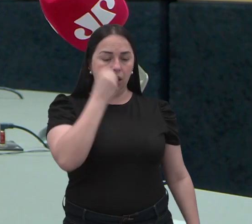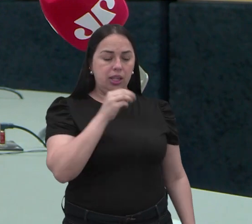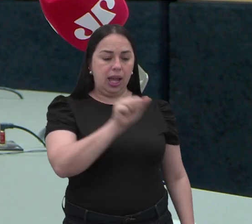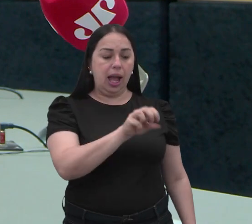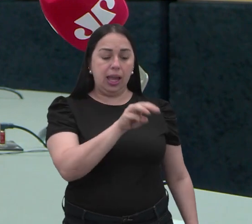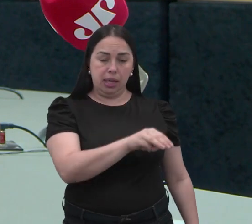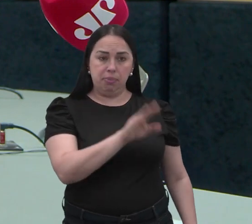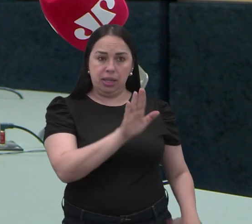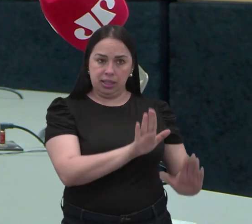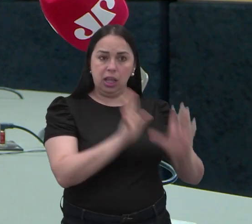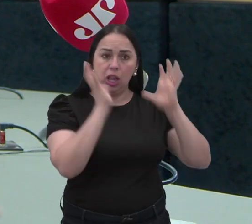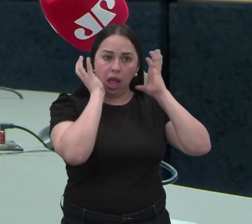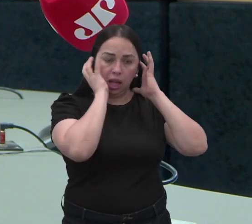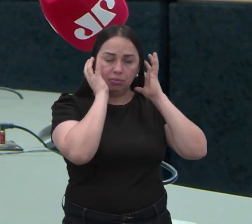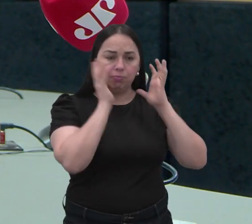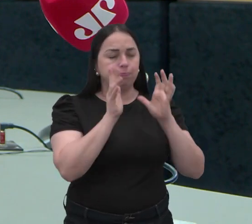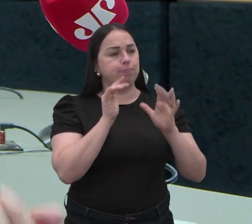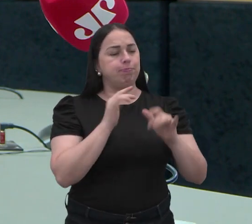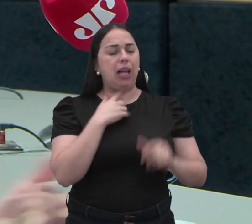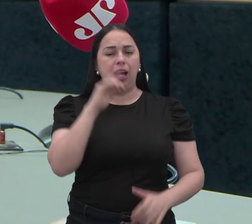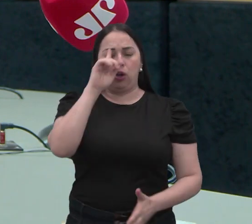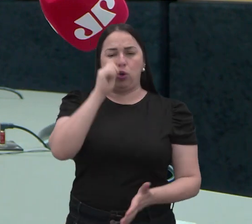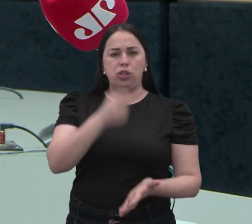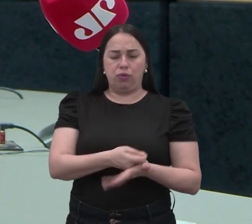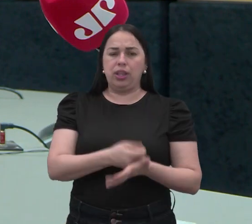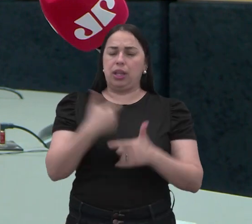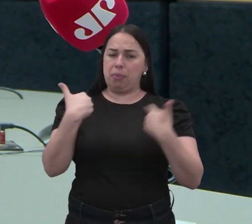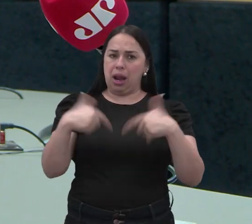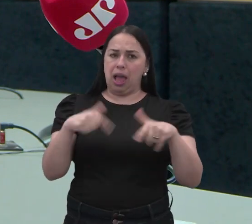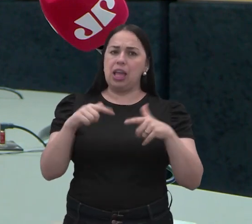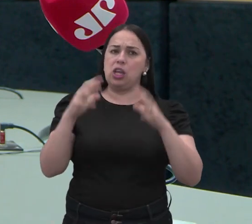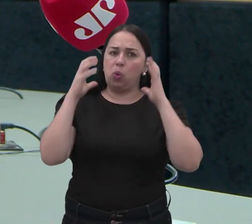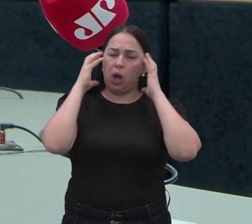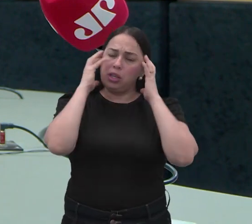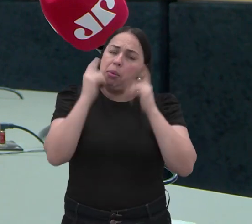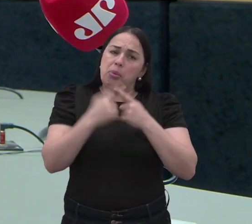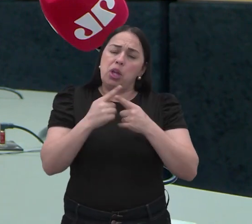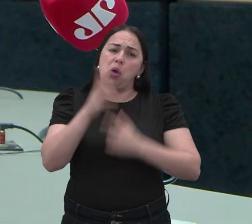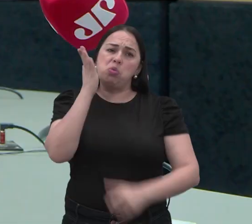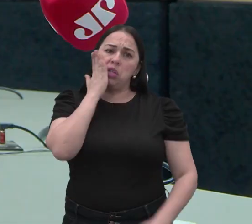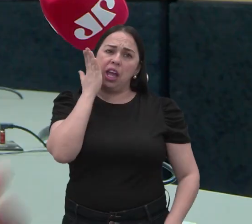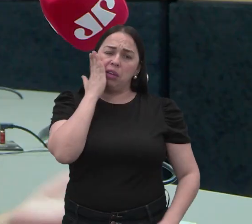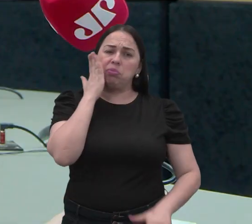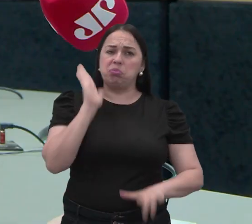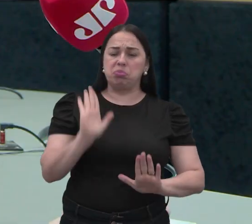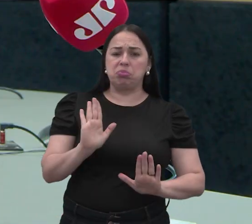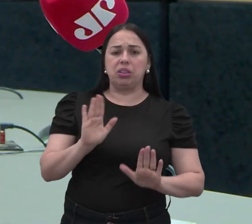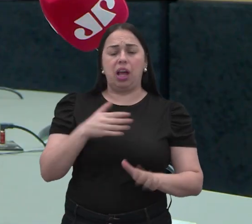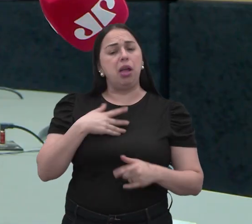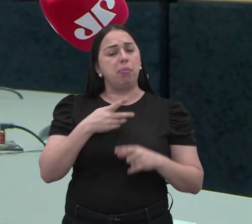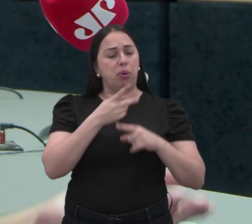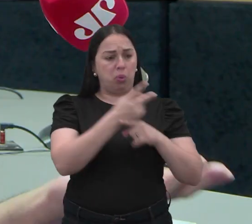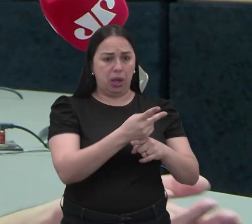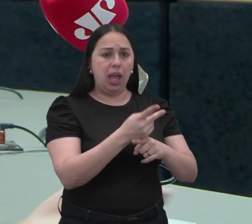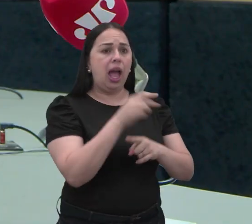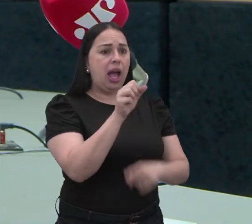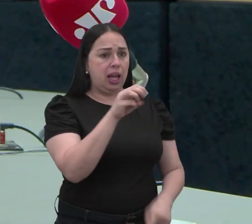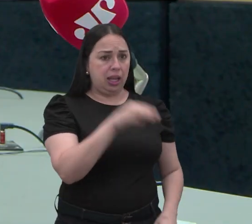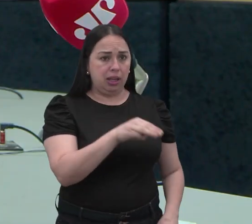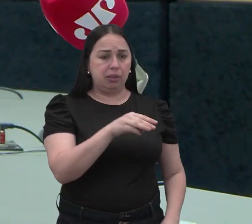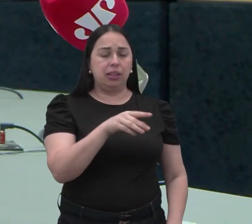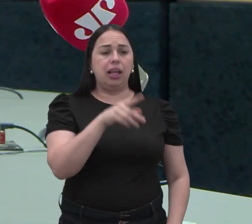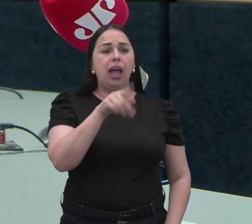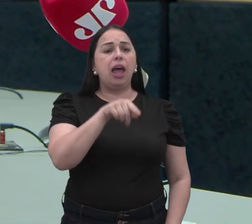experiência era de rádio AM, quando eu decidi, ok, vou continuar em rádio mesmo, que é o que eu sei fazer. eu fui procurar uma rádio AM. Na época